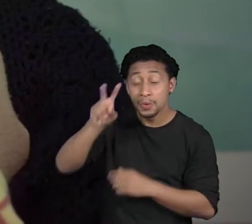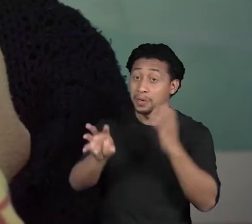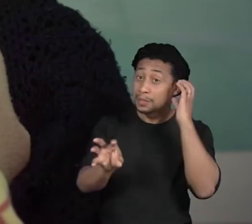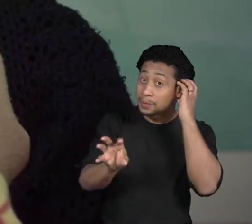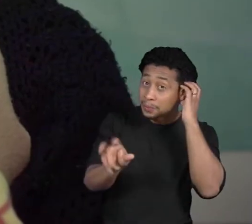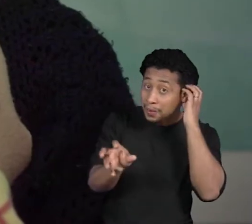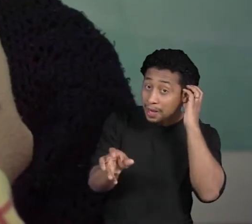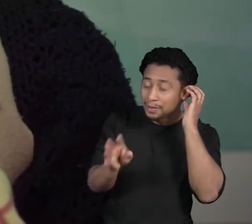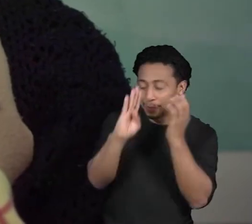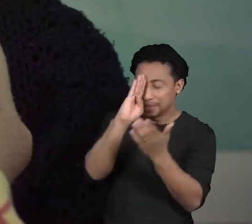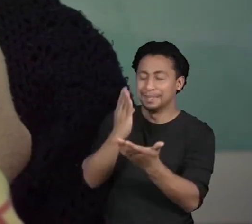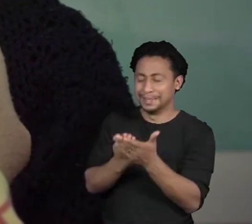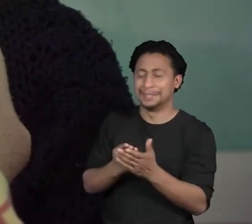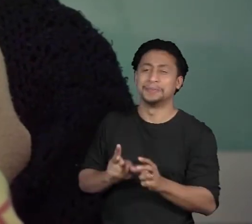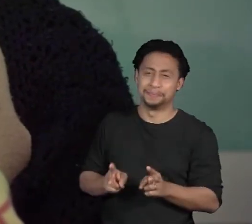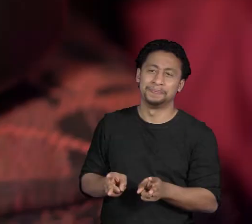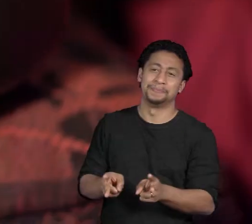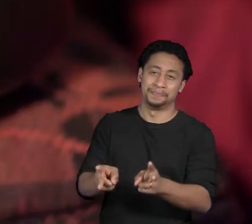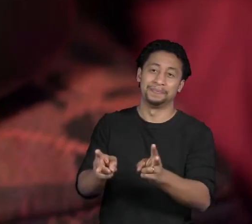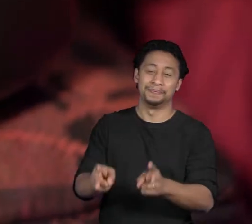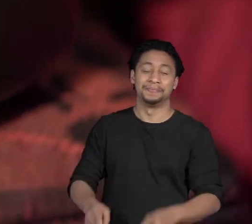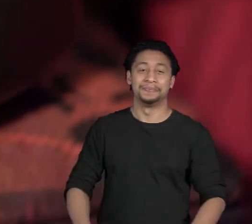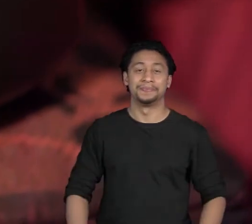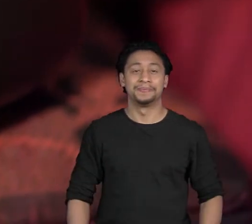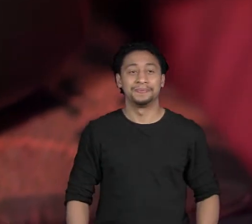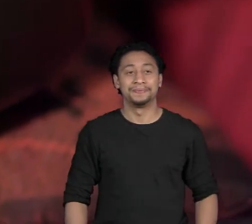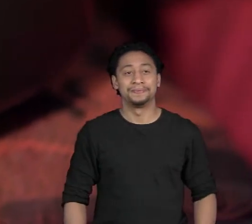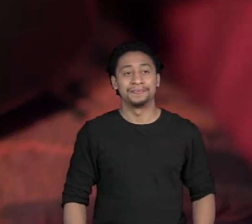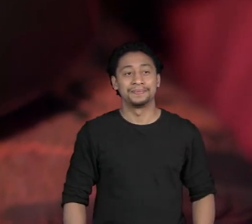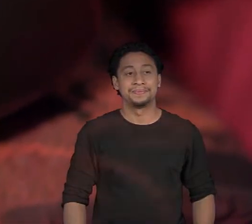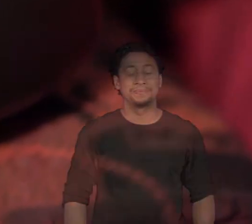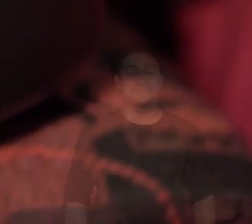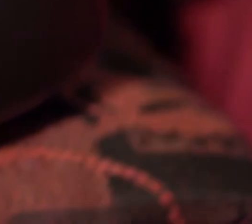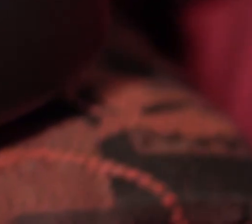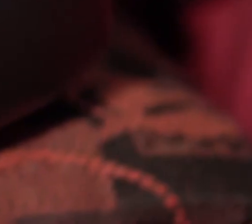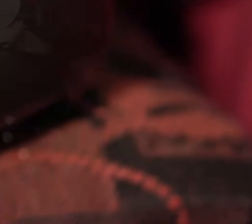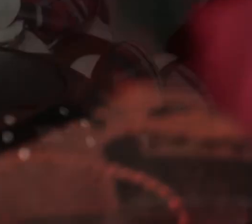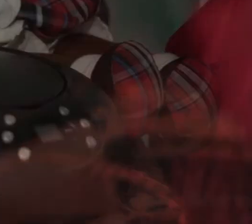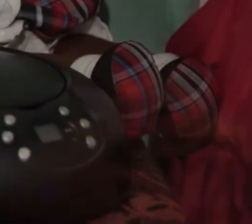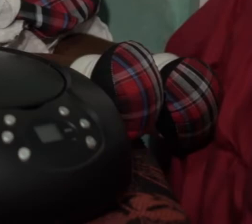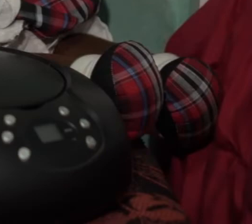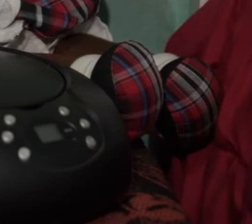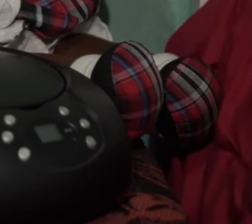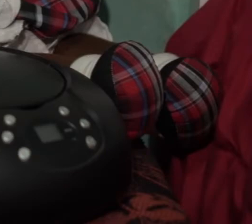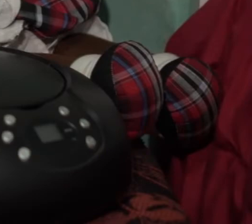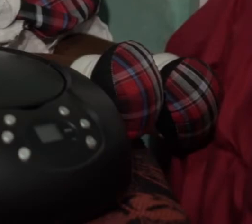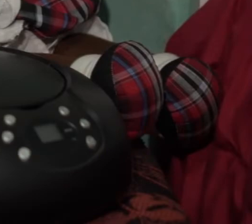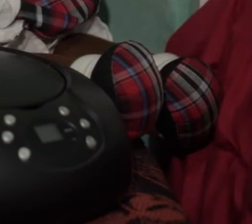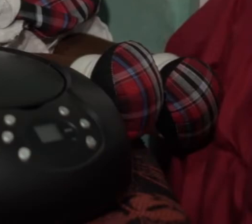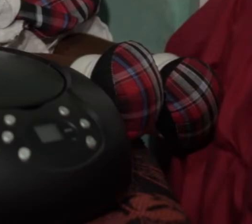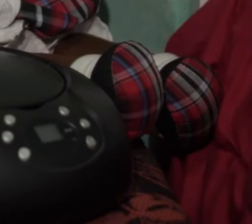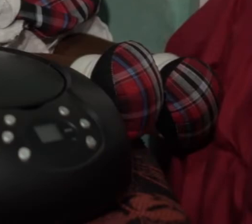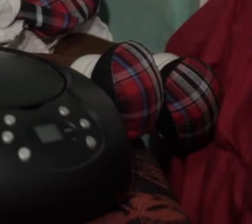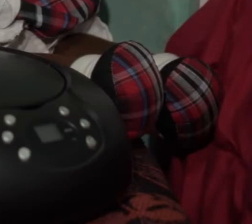que está acontecendo e eu acho que o rádio não vai morrer. Enquanto houver